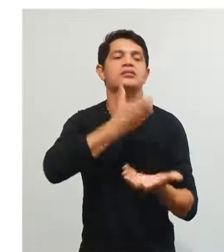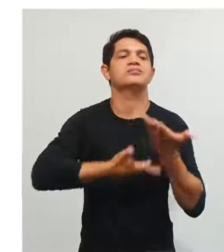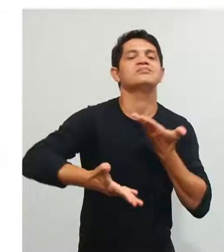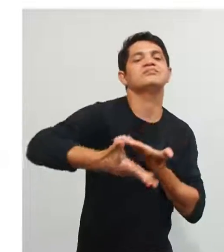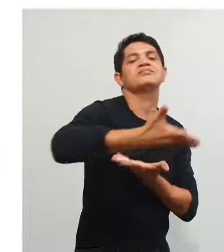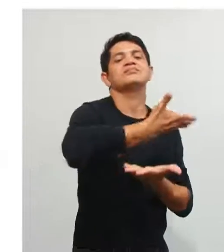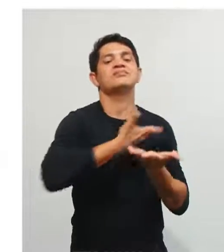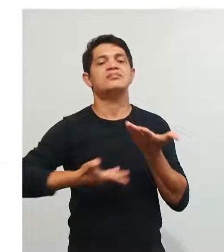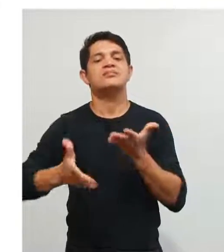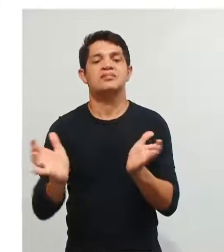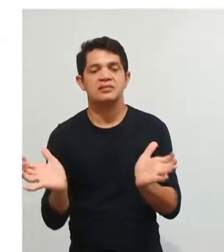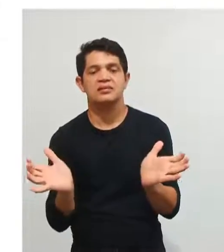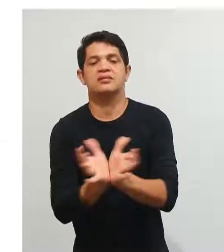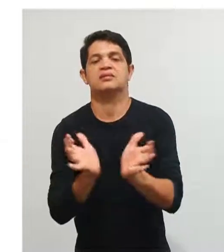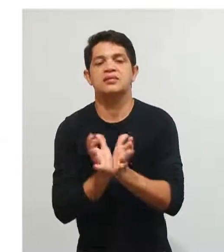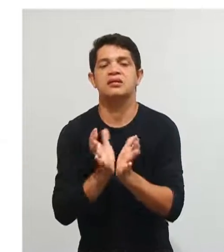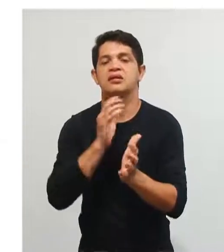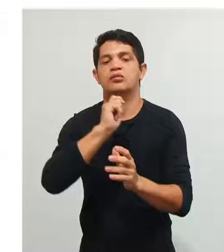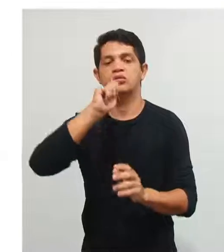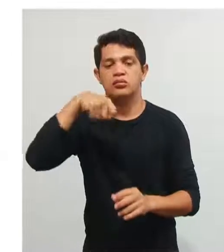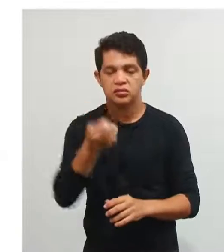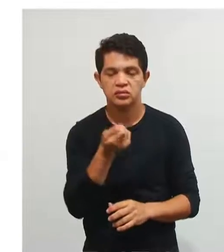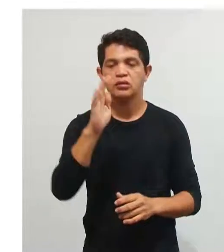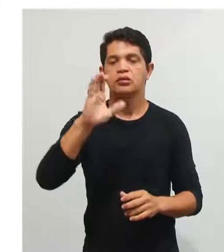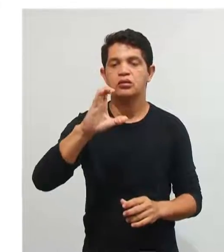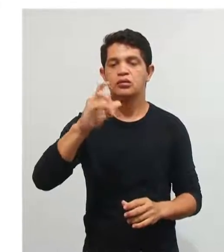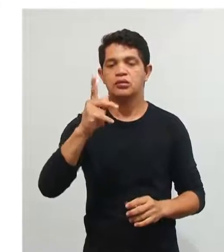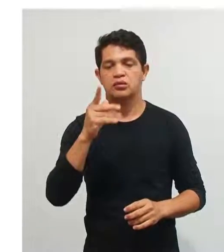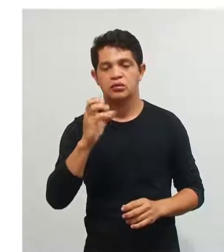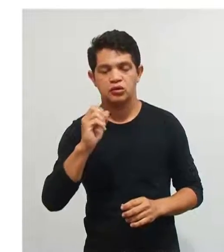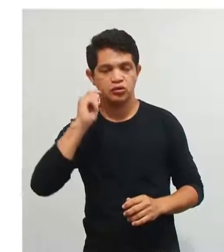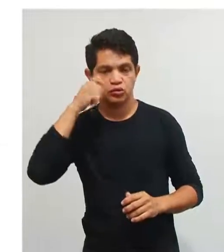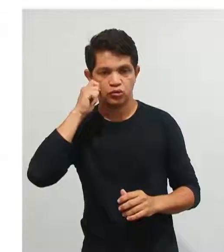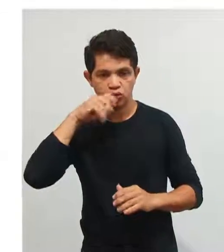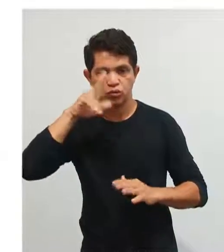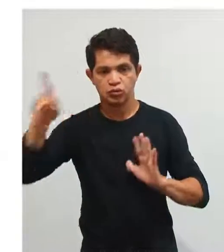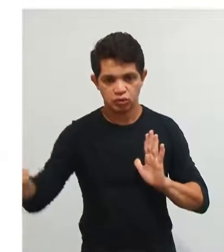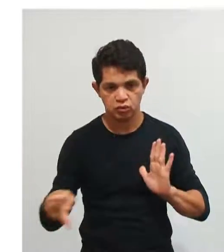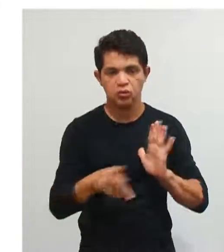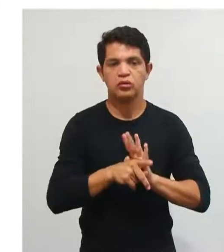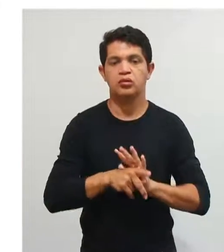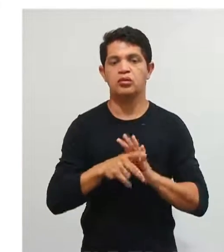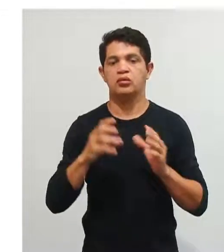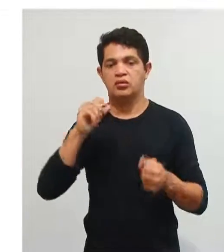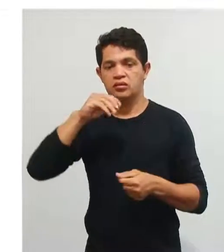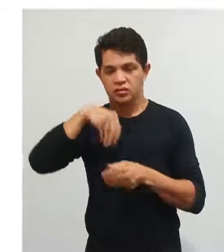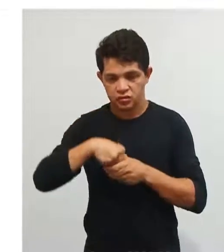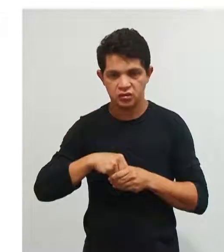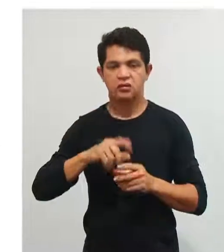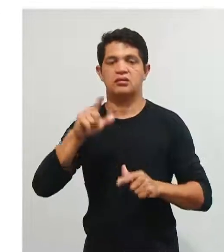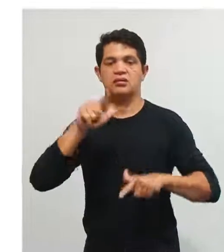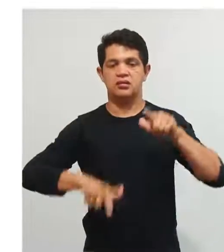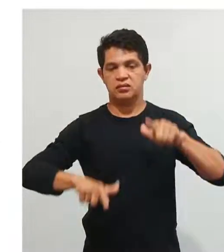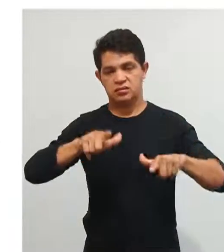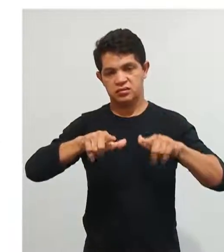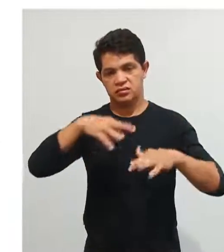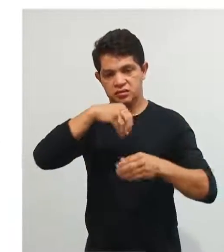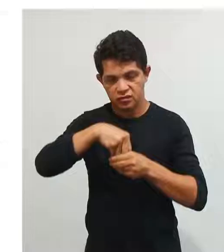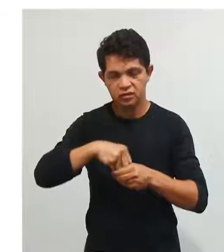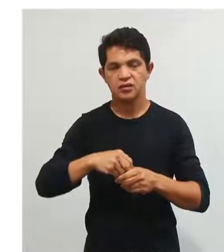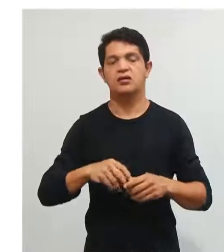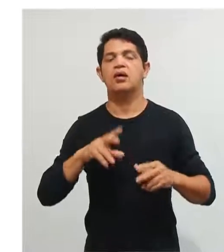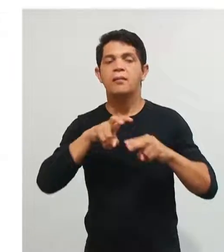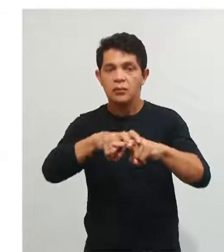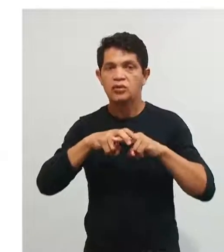para imprimir ao choro a sua tônica de liberdade e improviso. Não era nada, como podemos dizer, engessado.